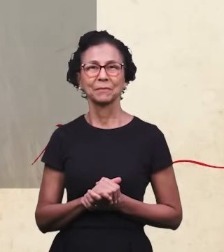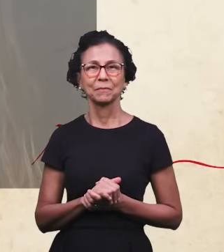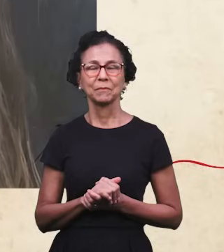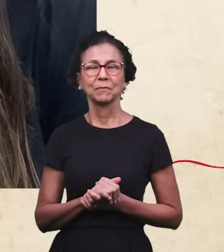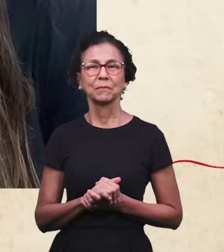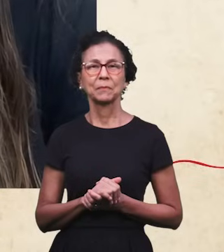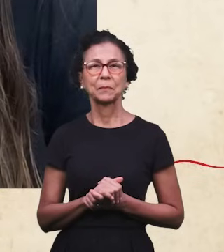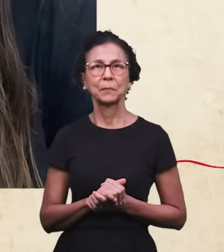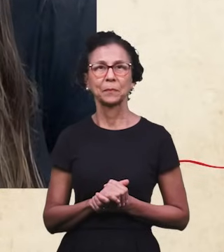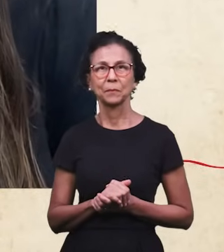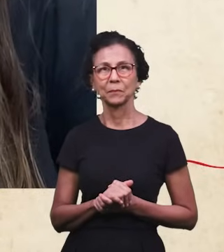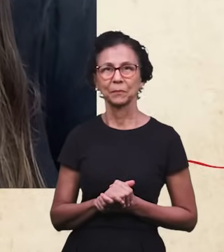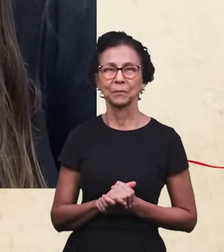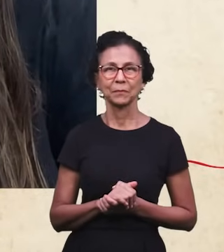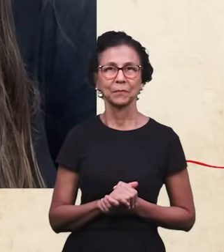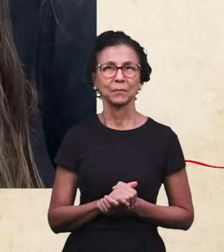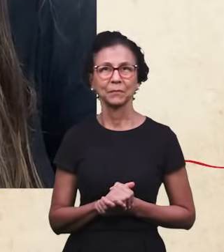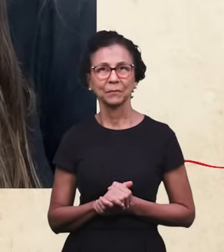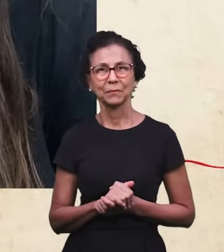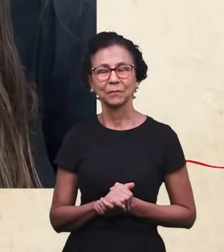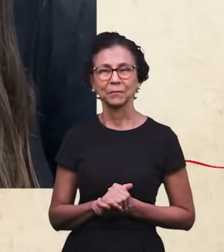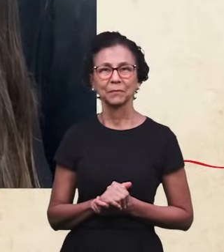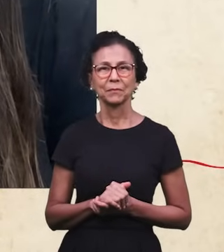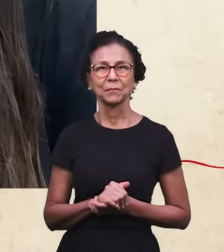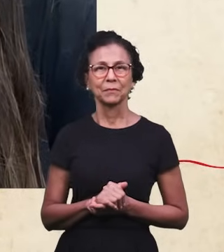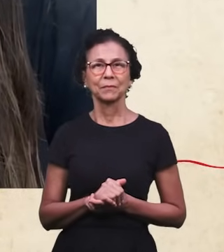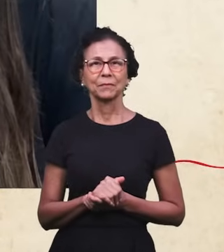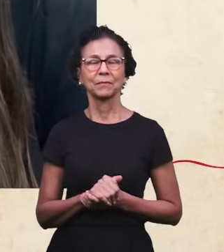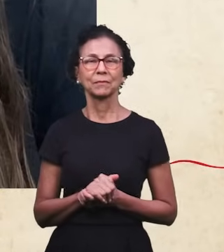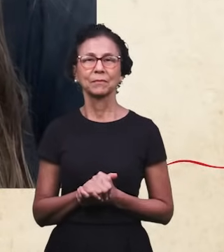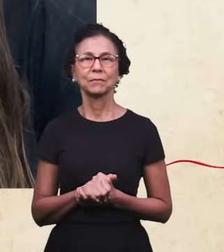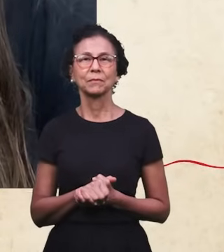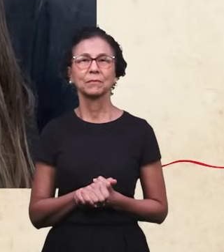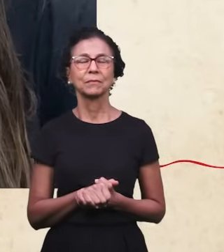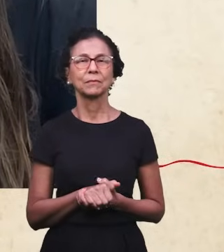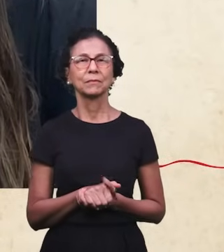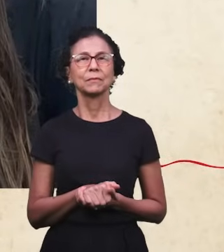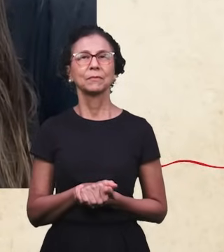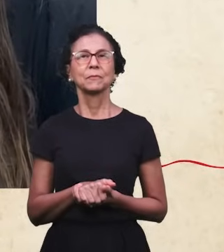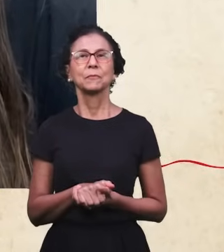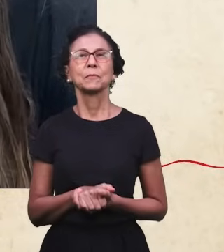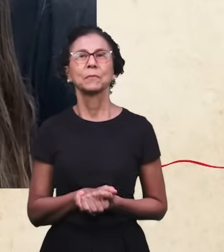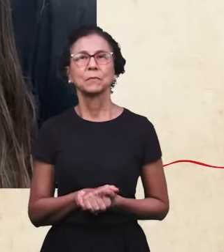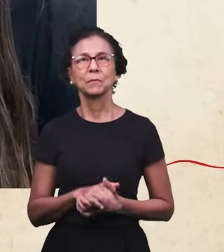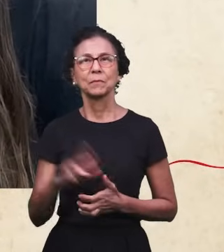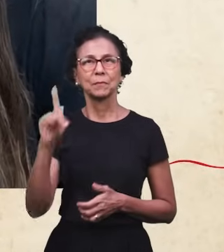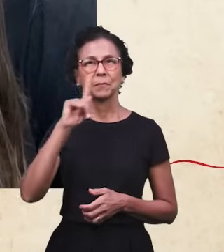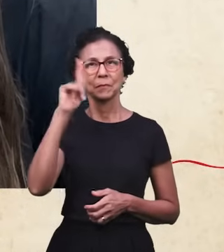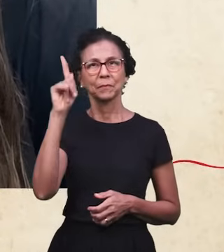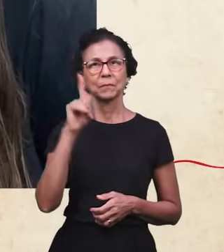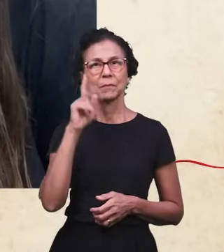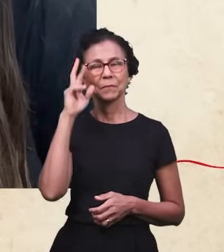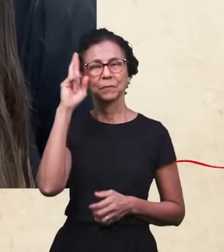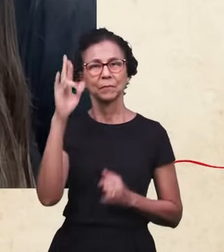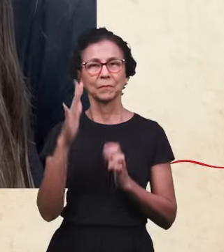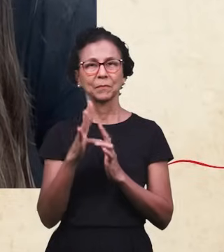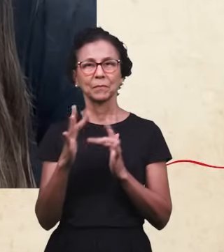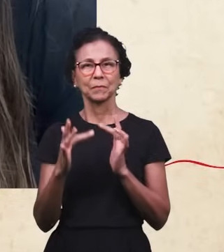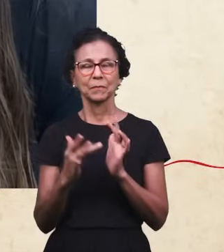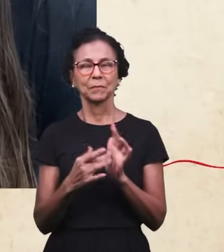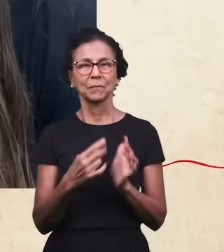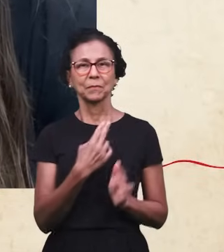A paz do Senhor Jesus, meu nome é Maria Clara, eu sou da Igreja da Praia do Canto, do Ministério dos Pastores Andréa Thaídes e Eduardo